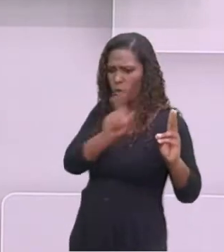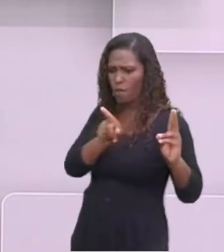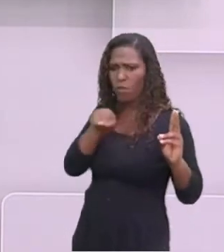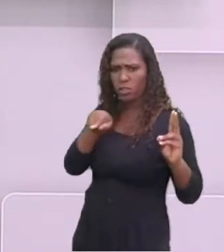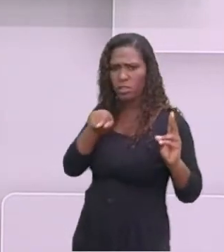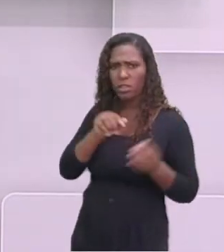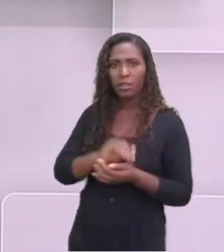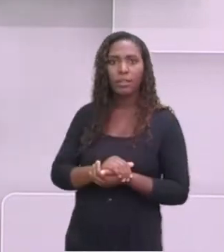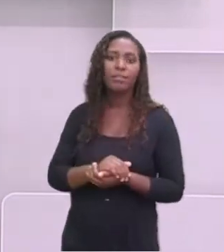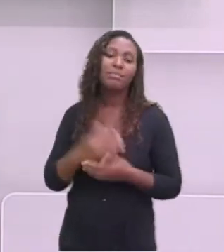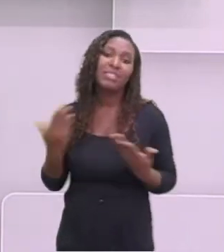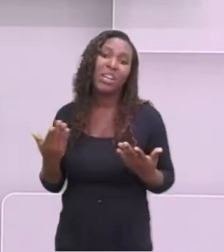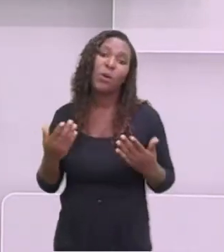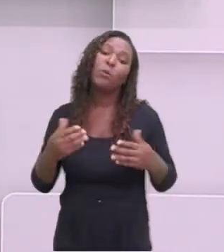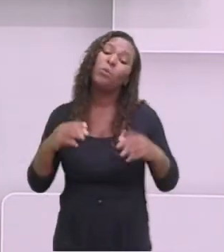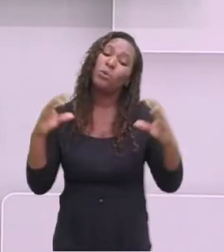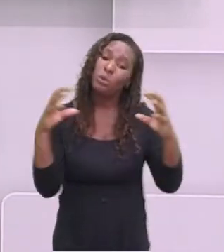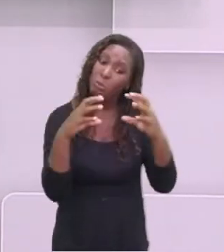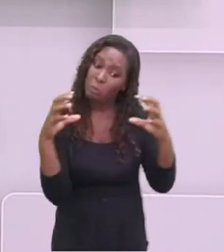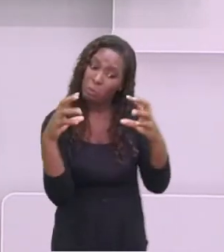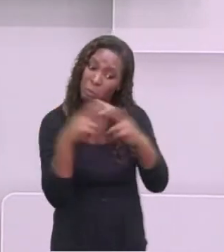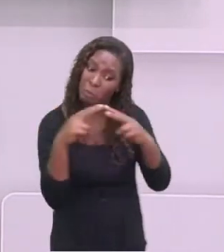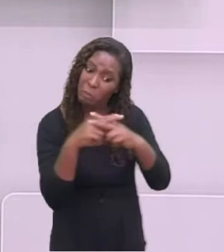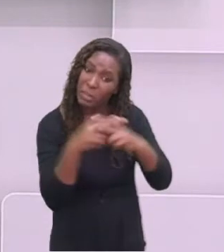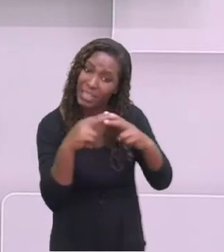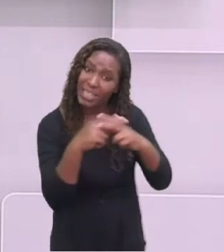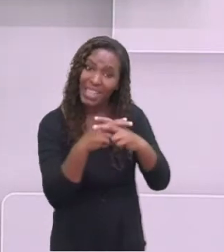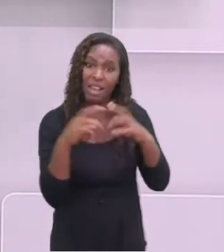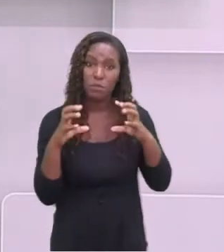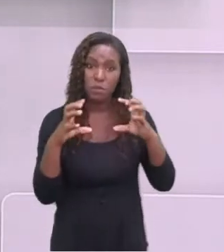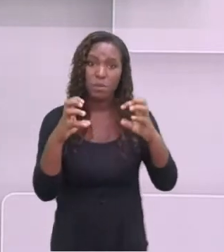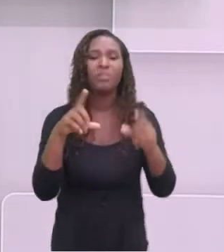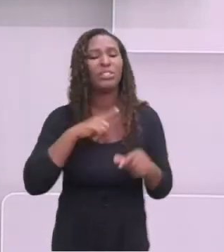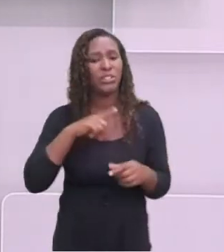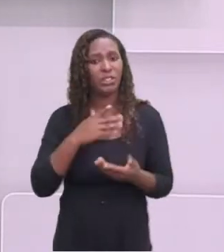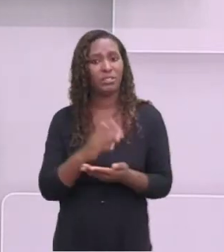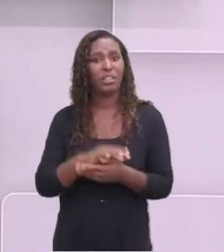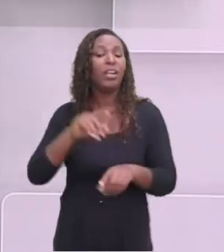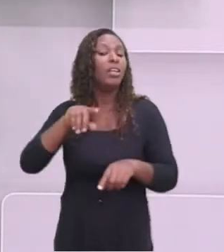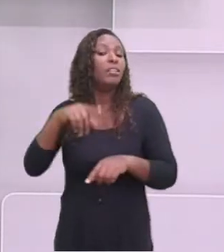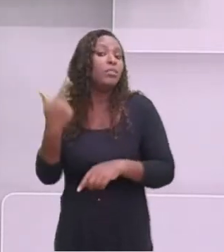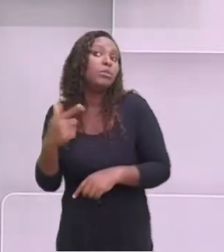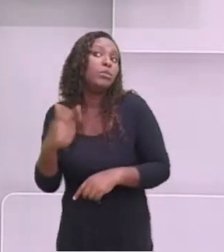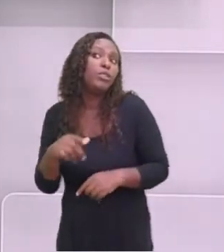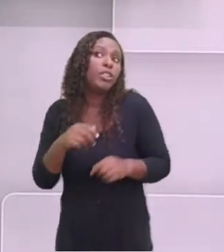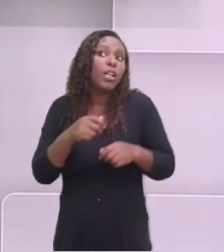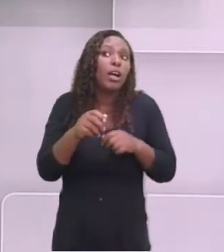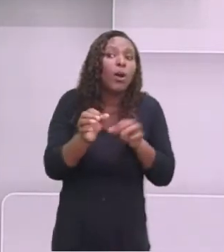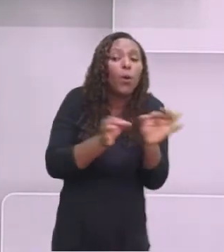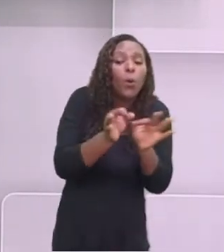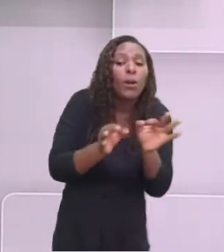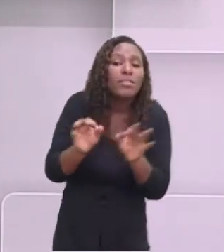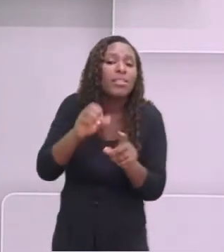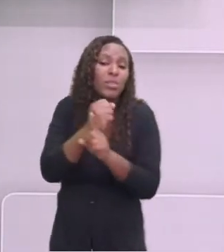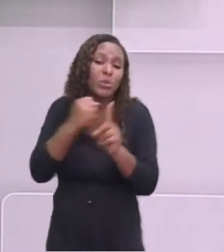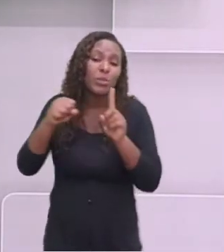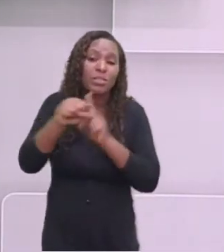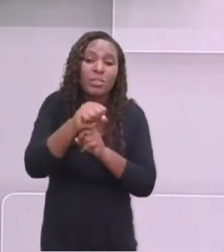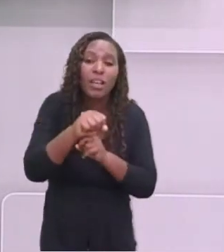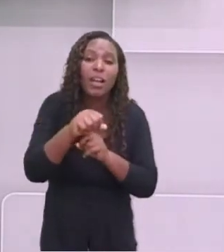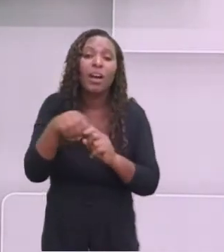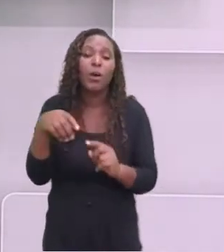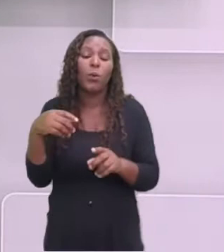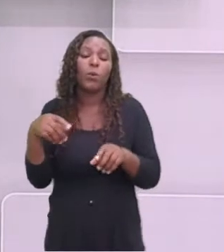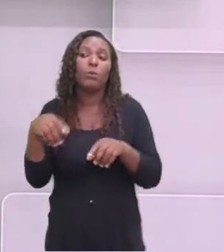chefes, eles não tinham essa organização social. Então, Entre os tupis, por exemplo, não existia